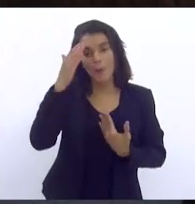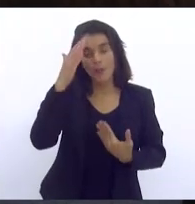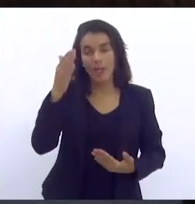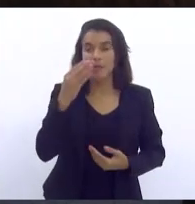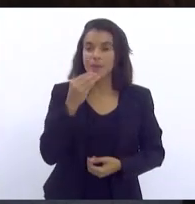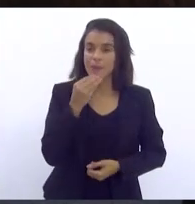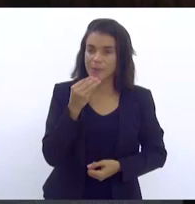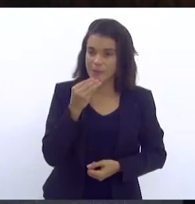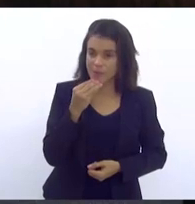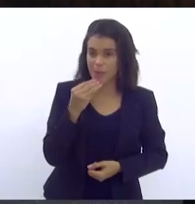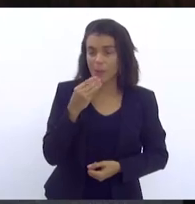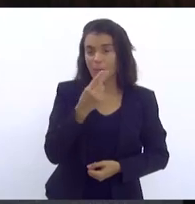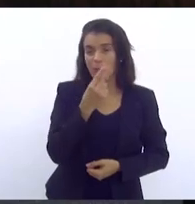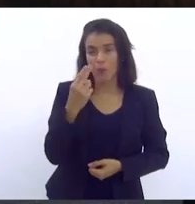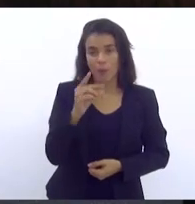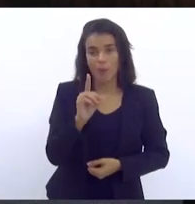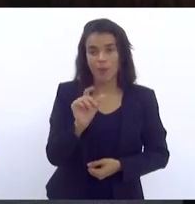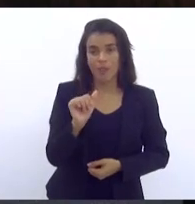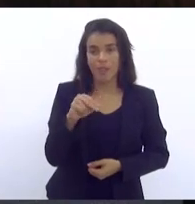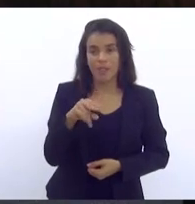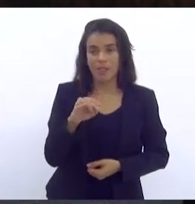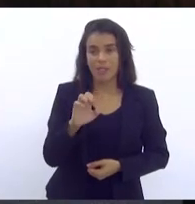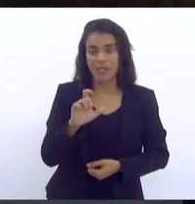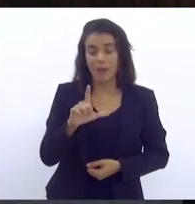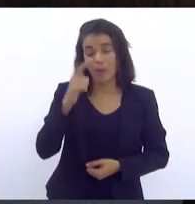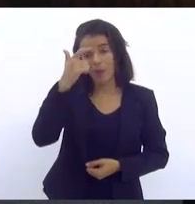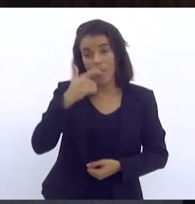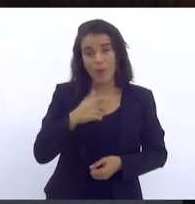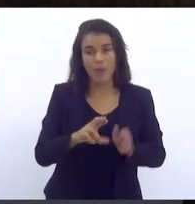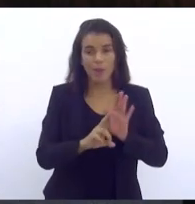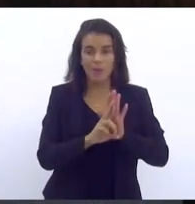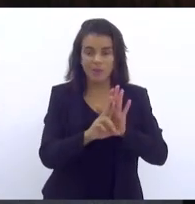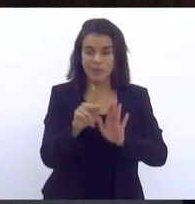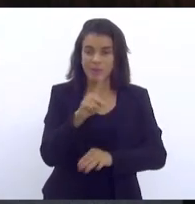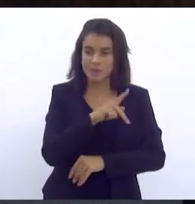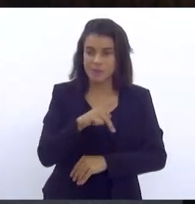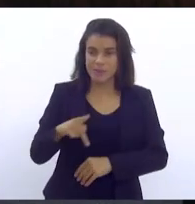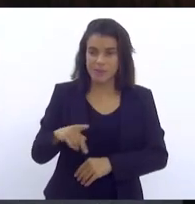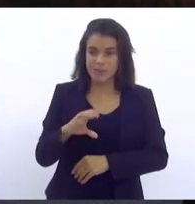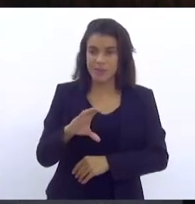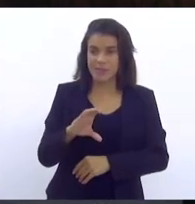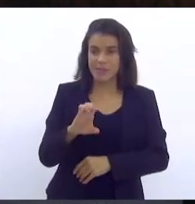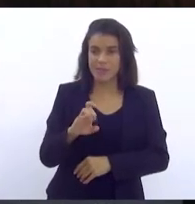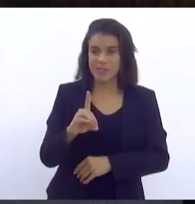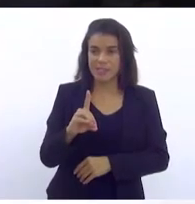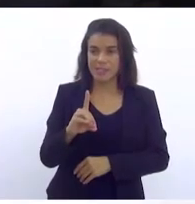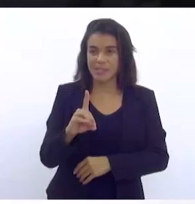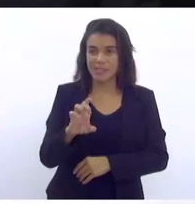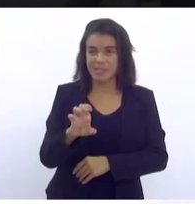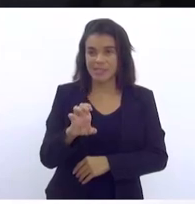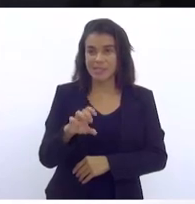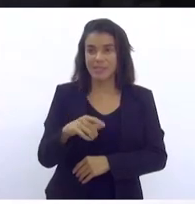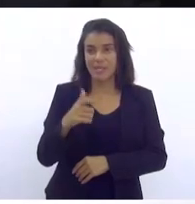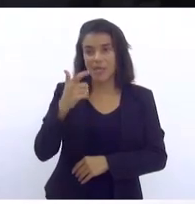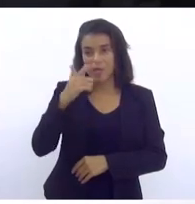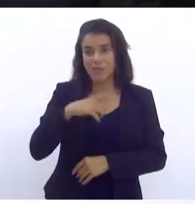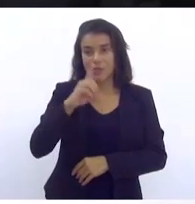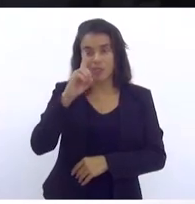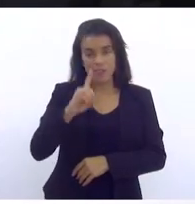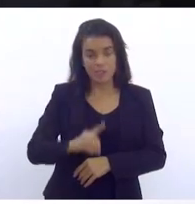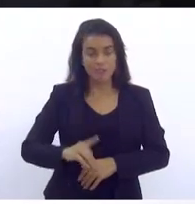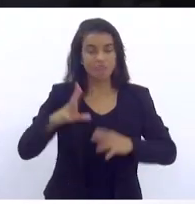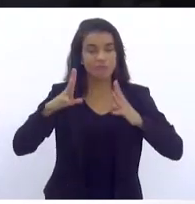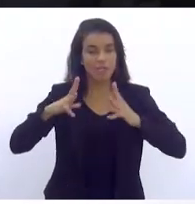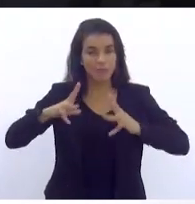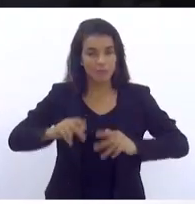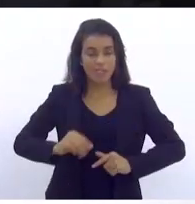oportunidade Meu nome é Daniel kumura eu vim representando o presidente da cedai que não pode estar presente eu estou como diretor de saneamento e grande